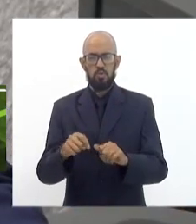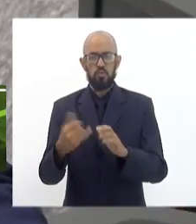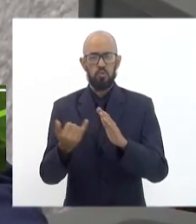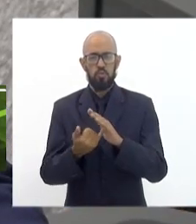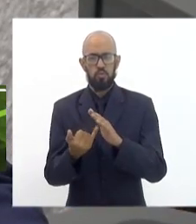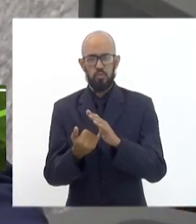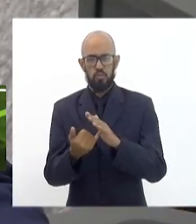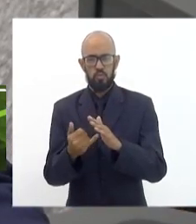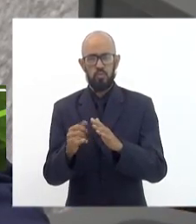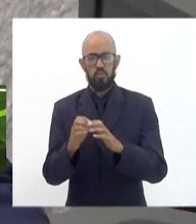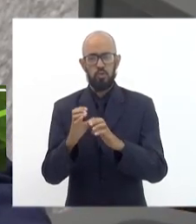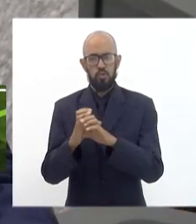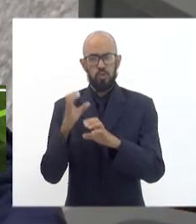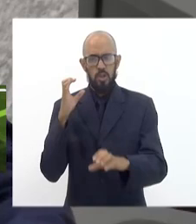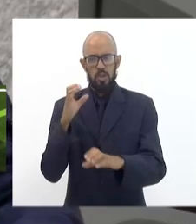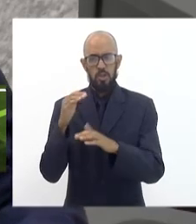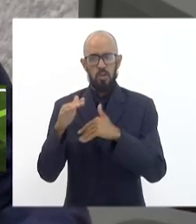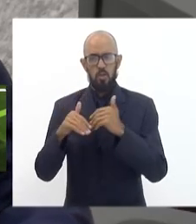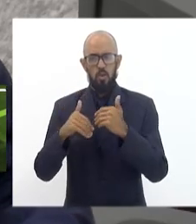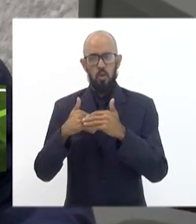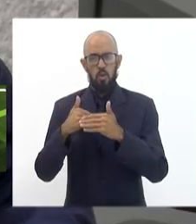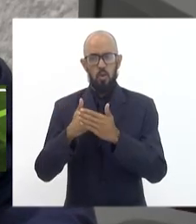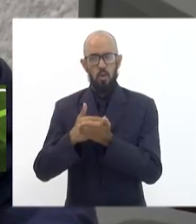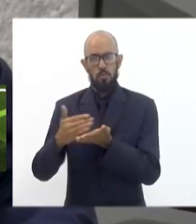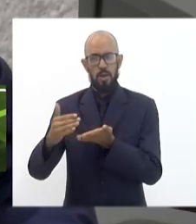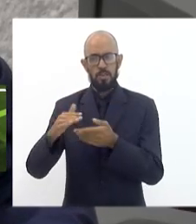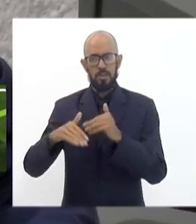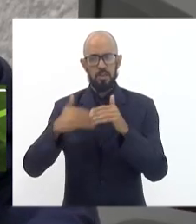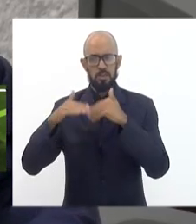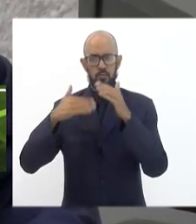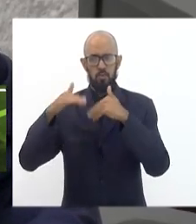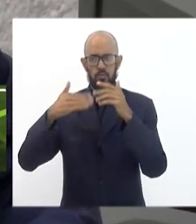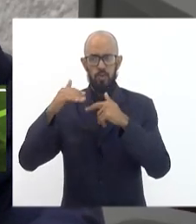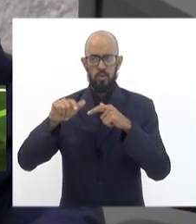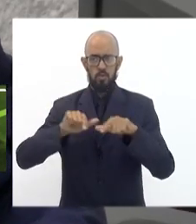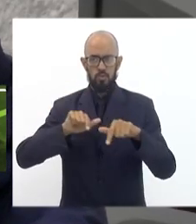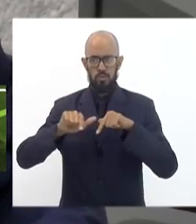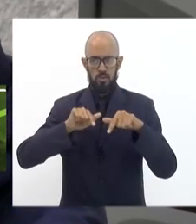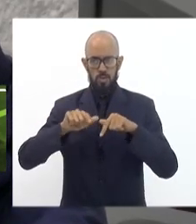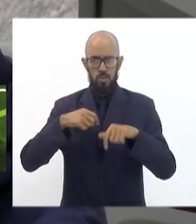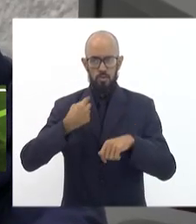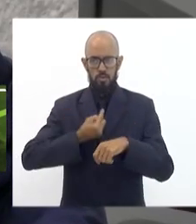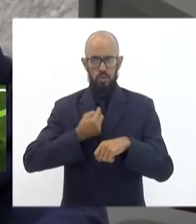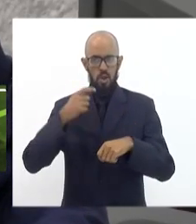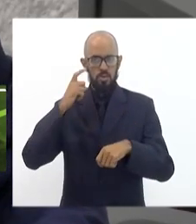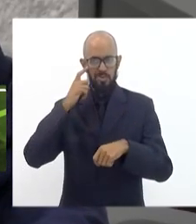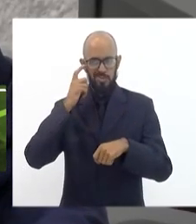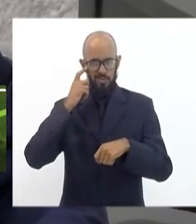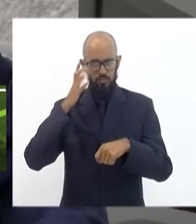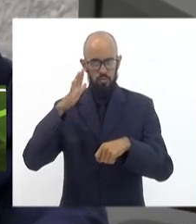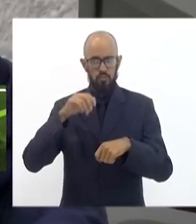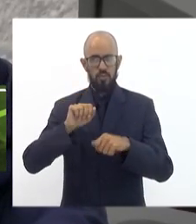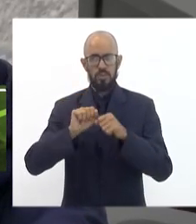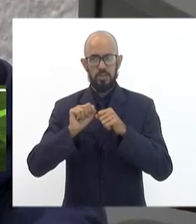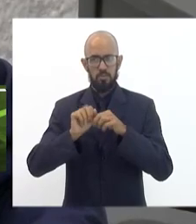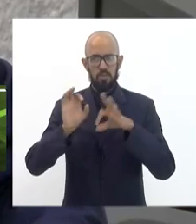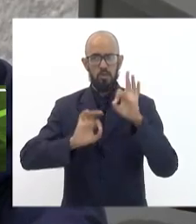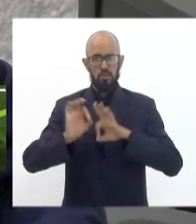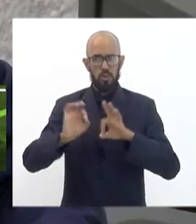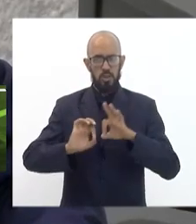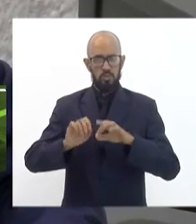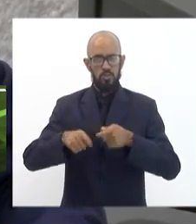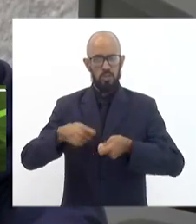começa a desenvolver as suas atividades que nós imaginávamos fazer projeto fazer agenciamento